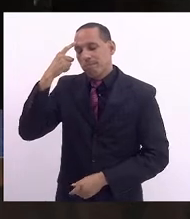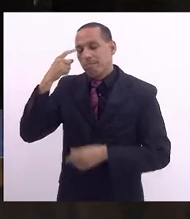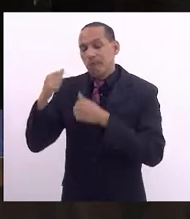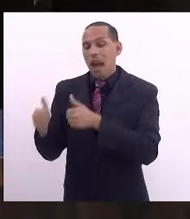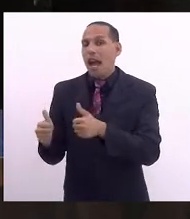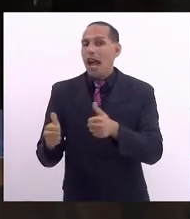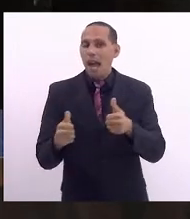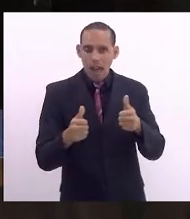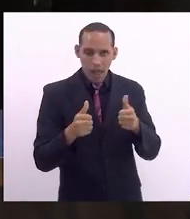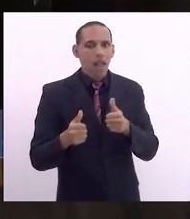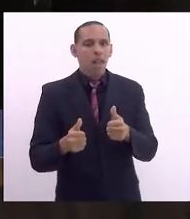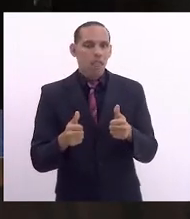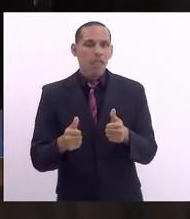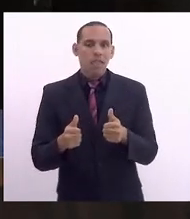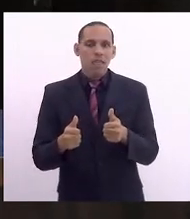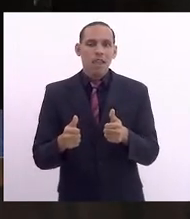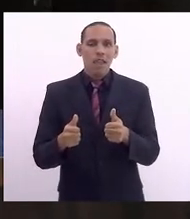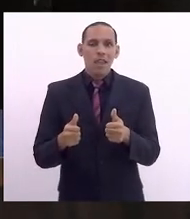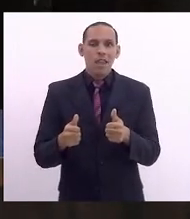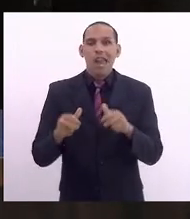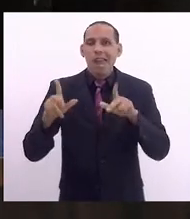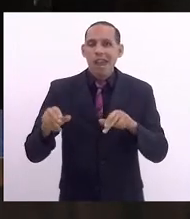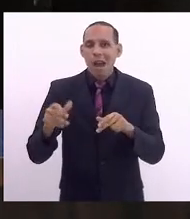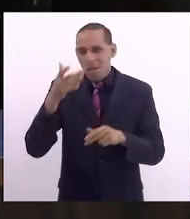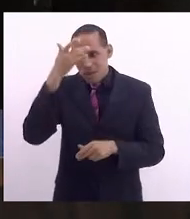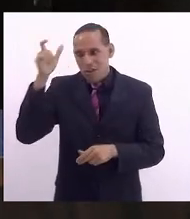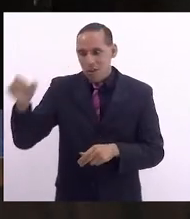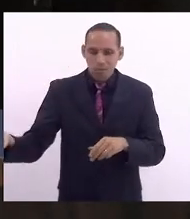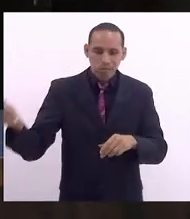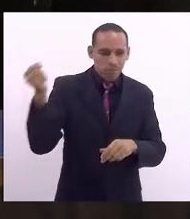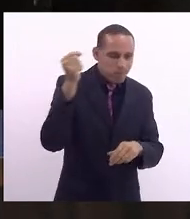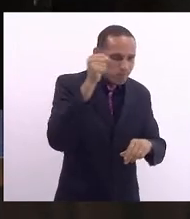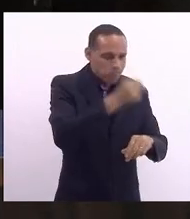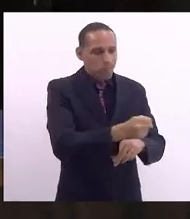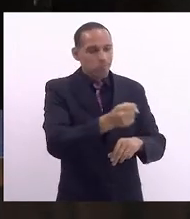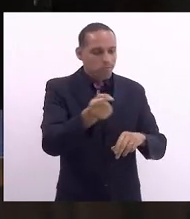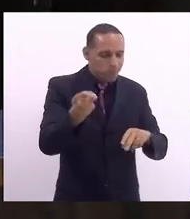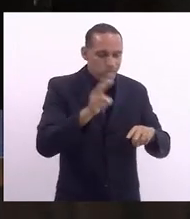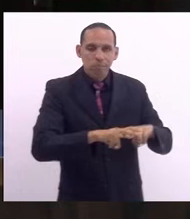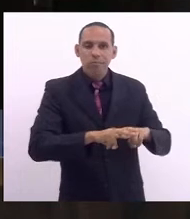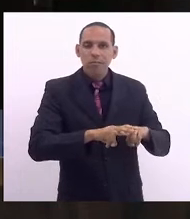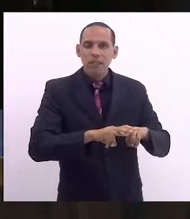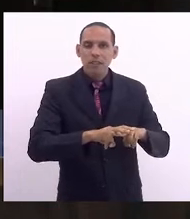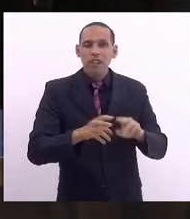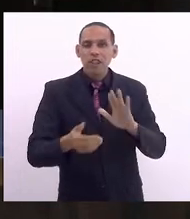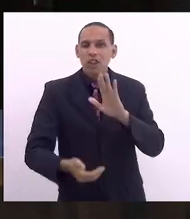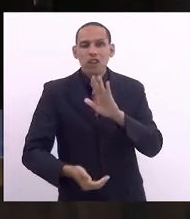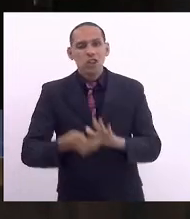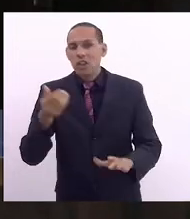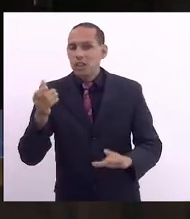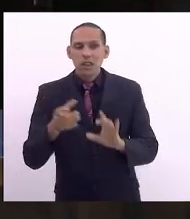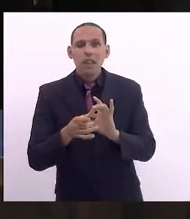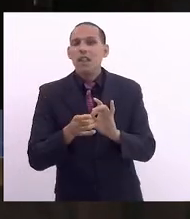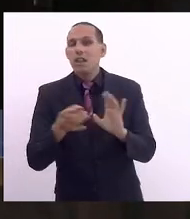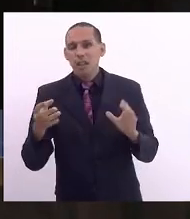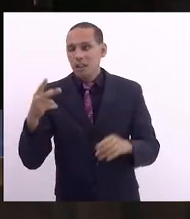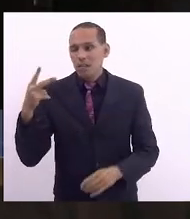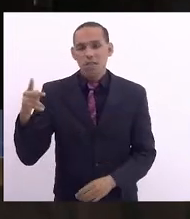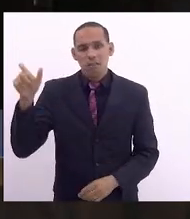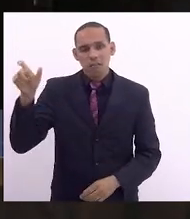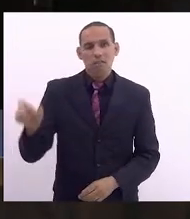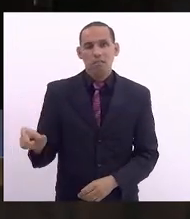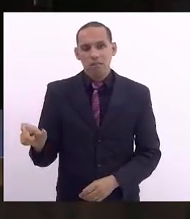caso de prender uma pessoa, porque você está tirando dela o bem mais precioso, que é